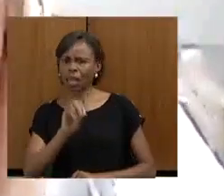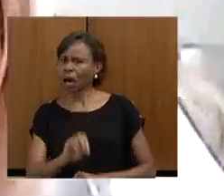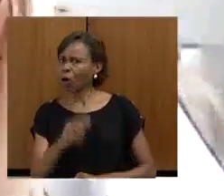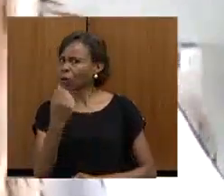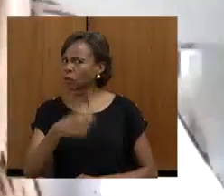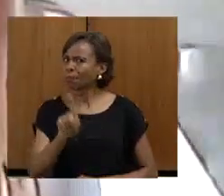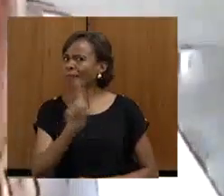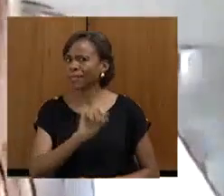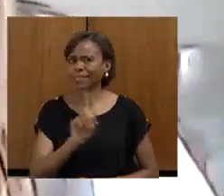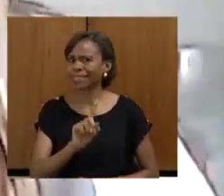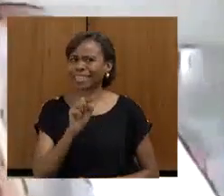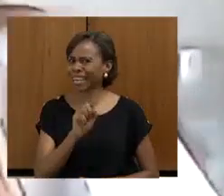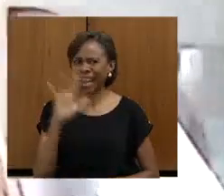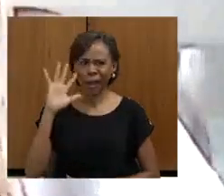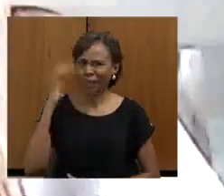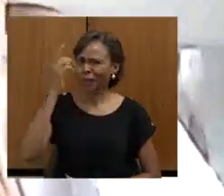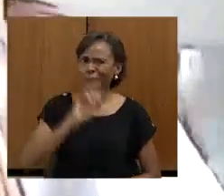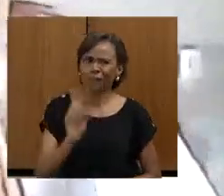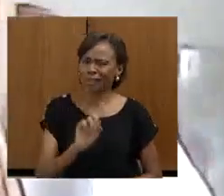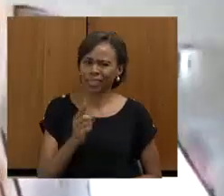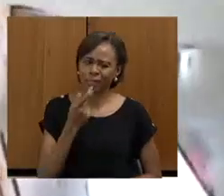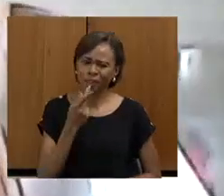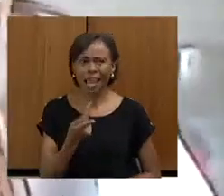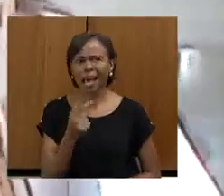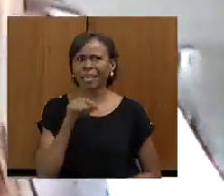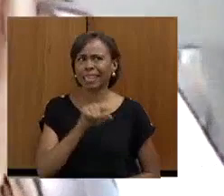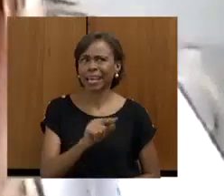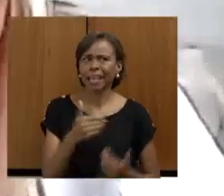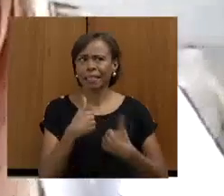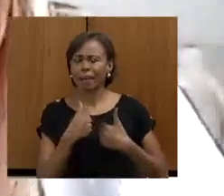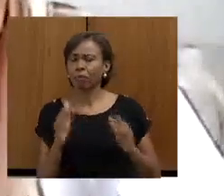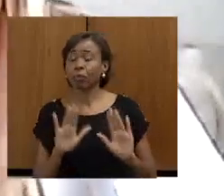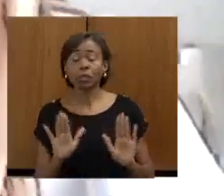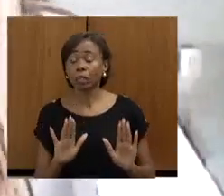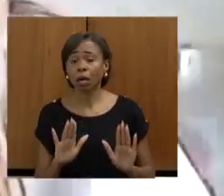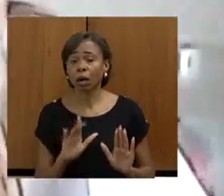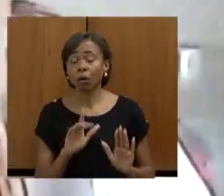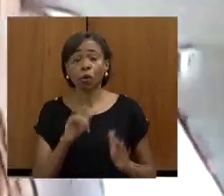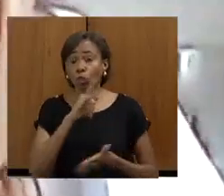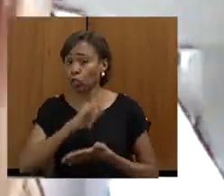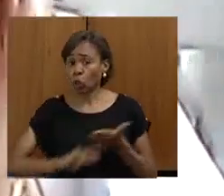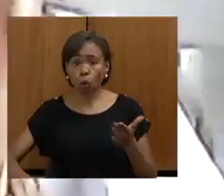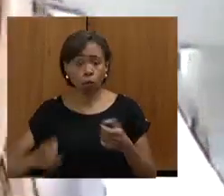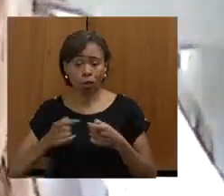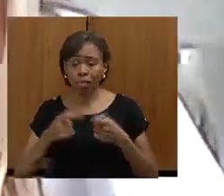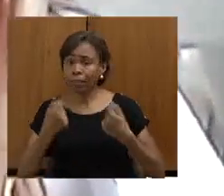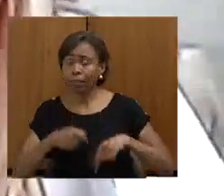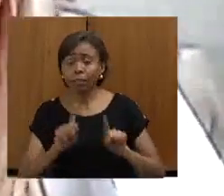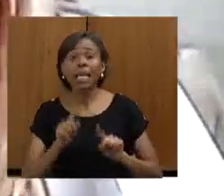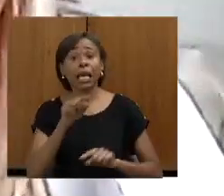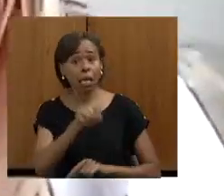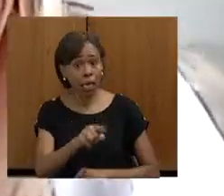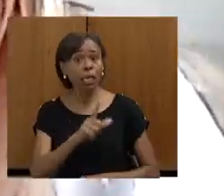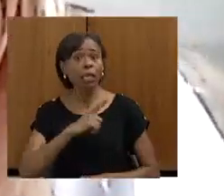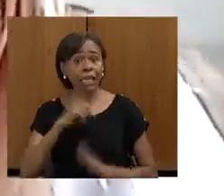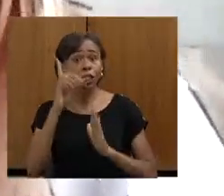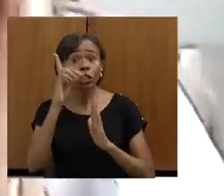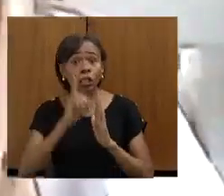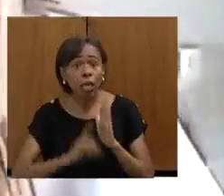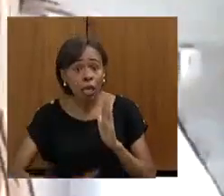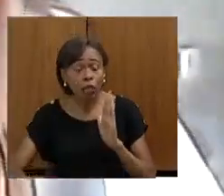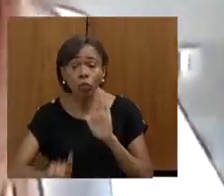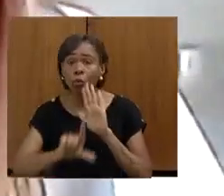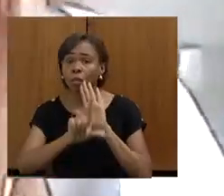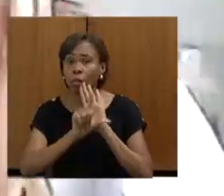definir a condição do Davi. Independente de laudo, ele é um aluno que tem direitos garantidos por lei.